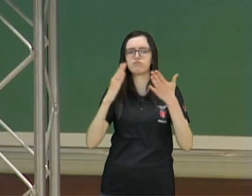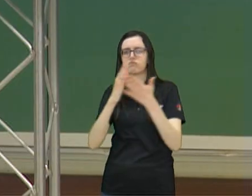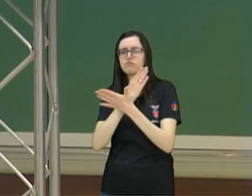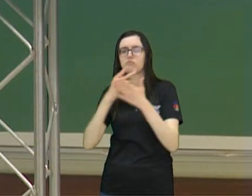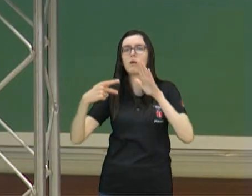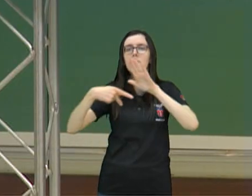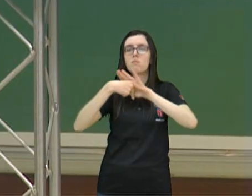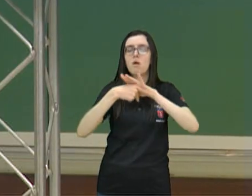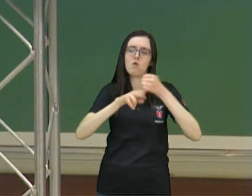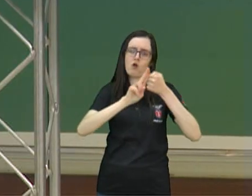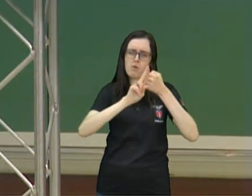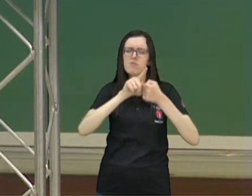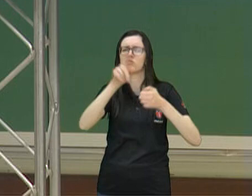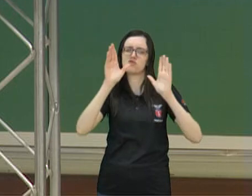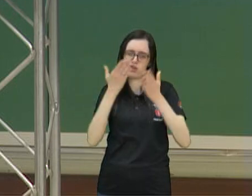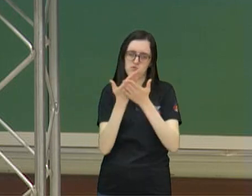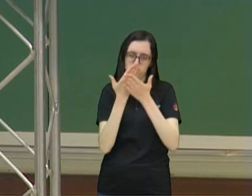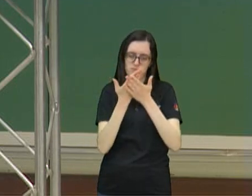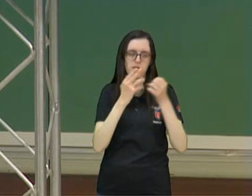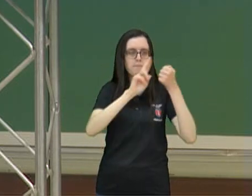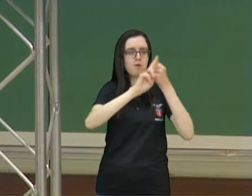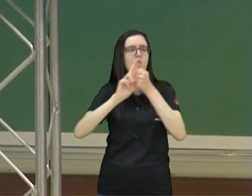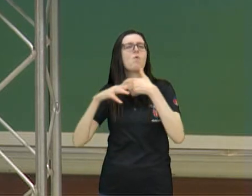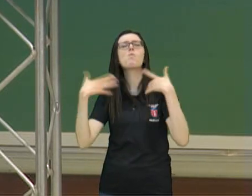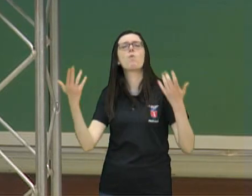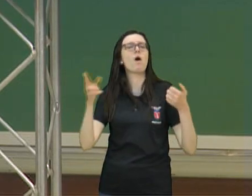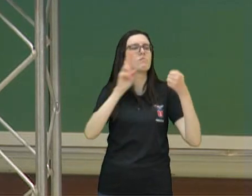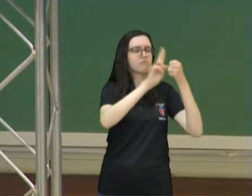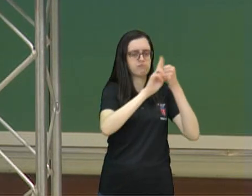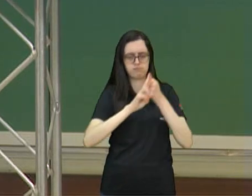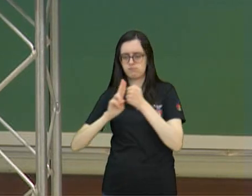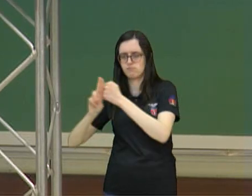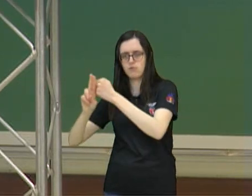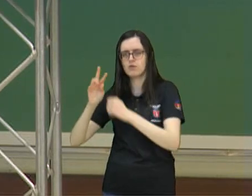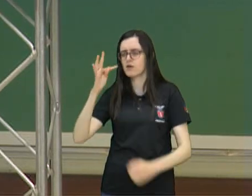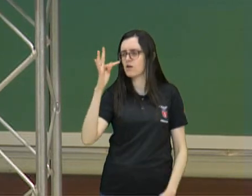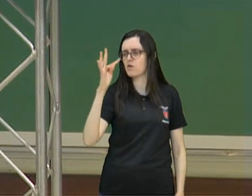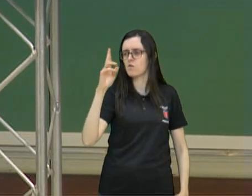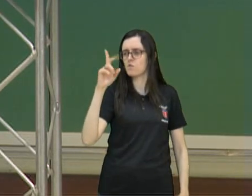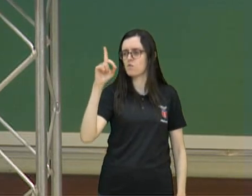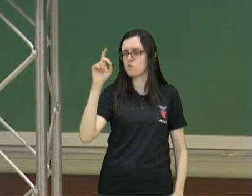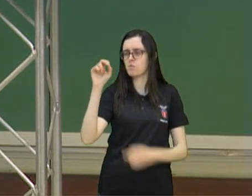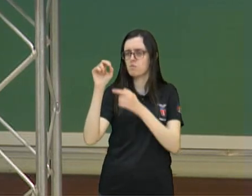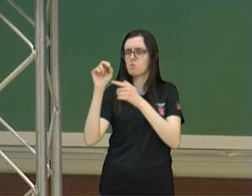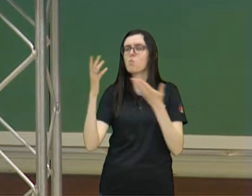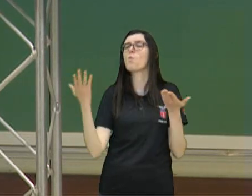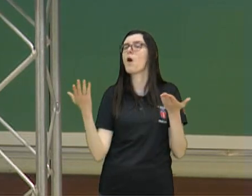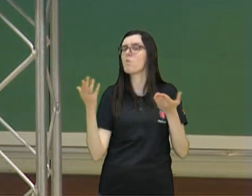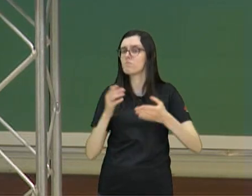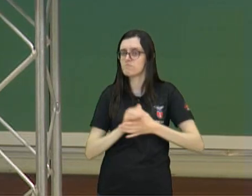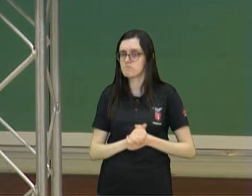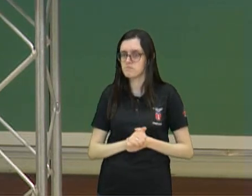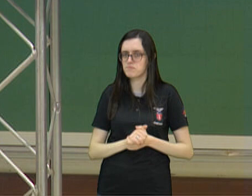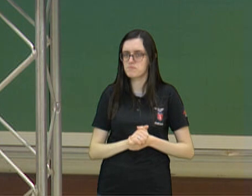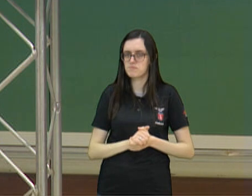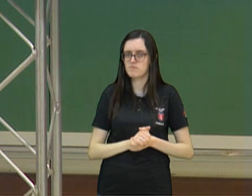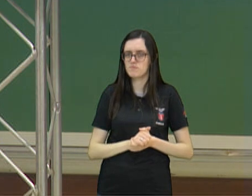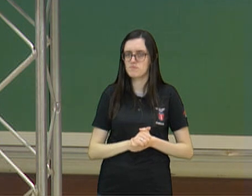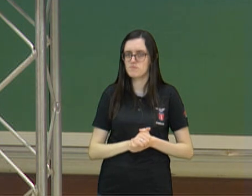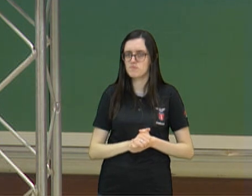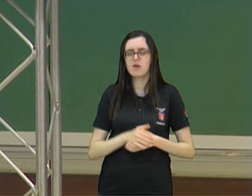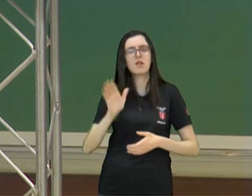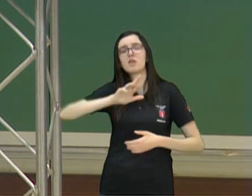pronomes? Vocês já viram pronomes. A qual classificação dos pronomes a palavra tudo pertence? Não basta você me dizer